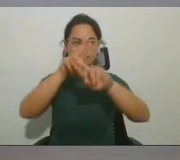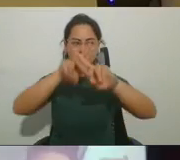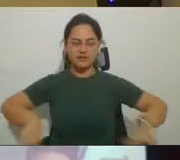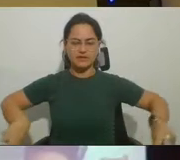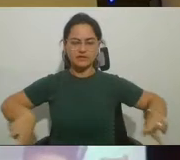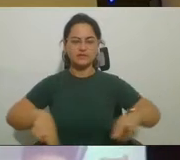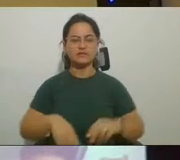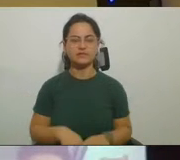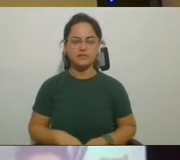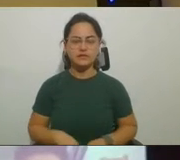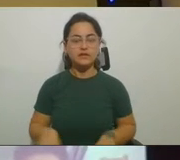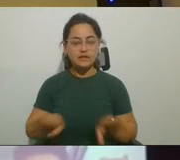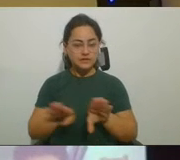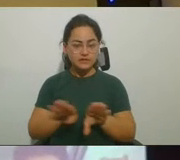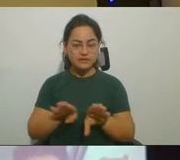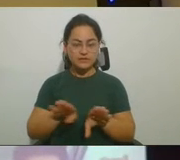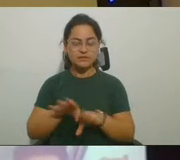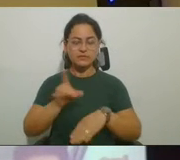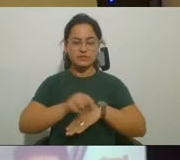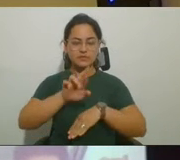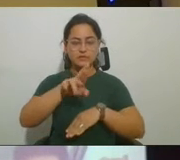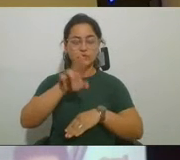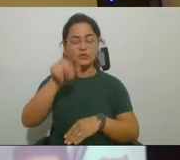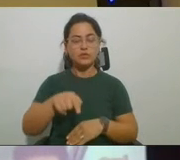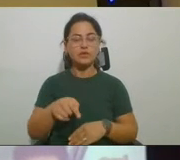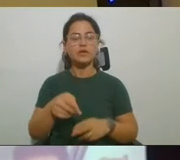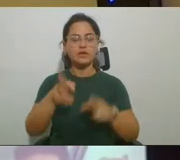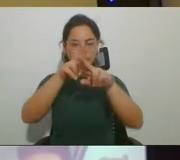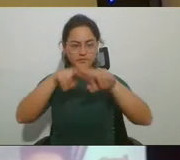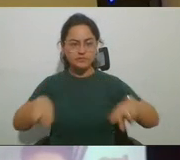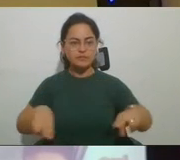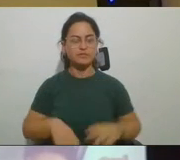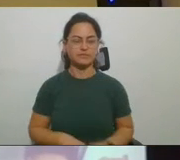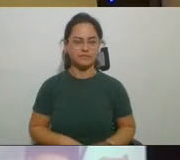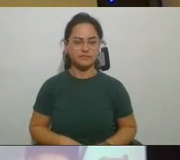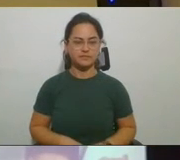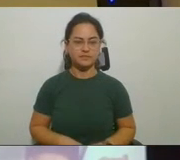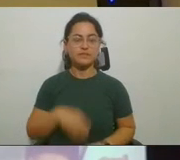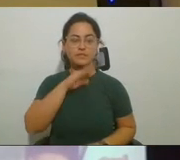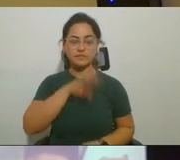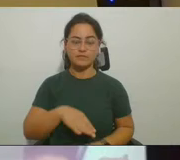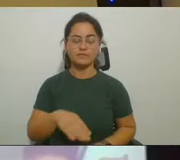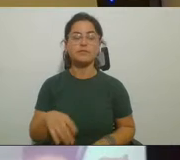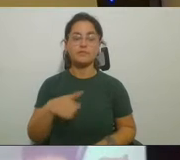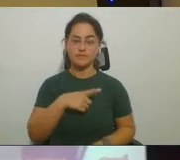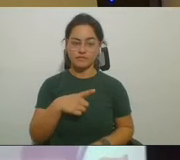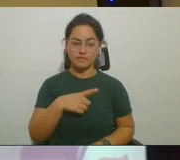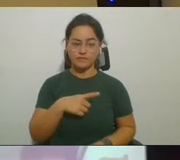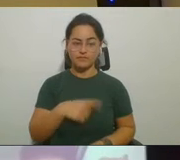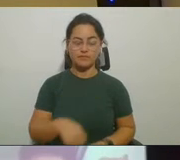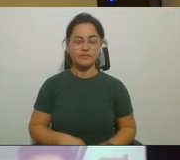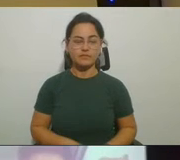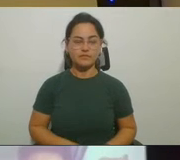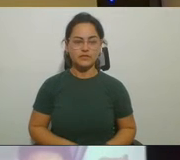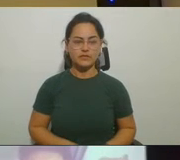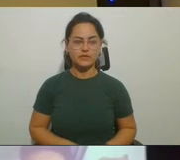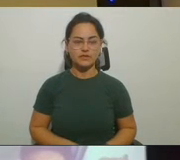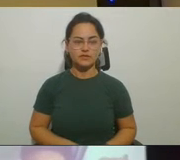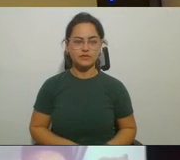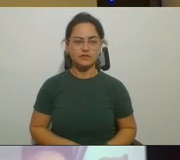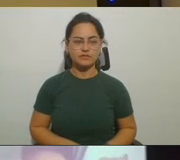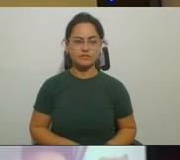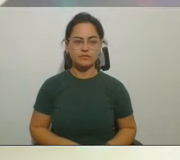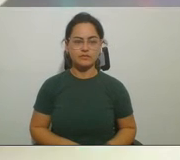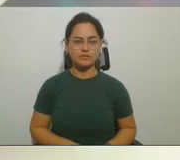doutora Joana Maria Pedro, da Universidade Federal de Santa Catarina. À tarde, então, nós teremos